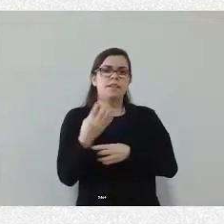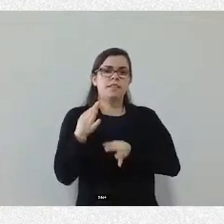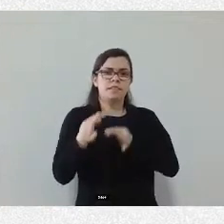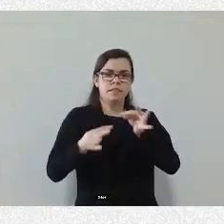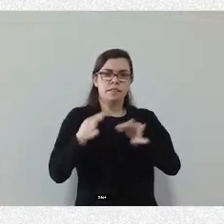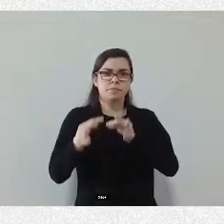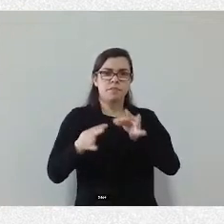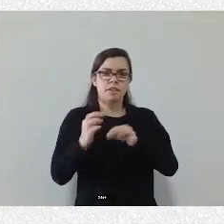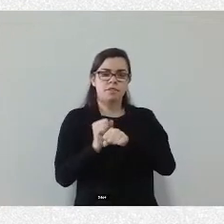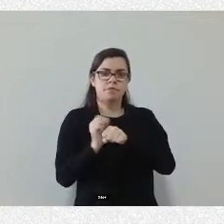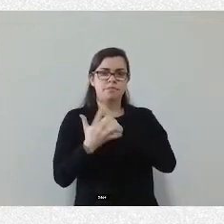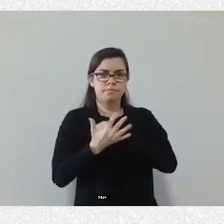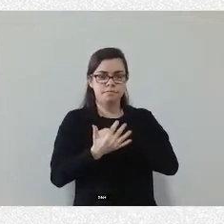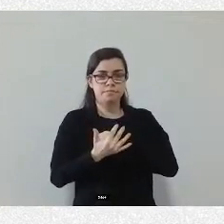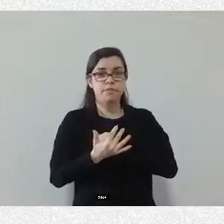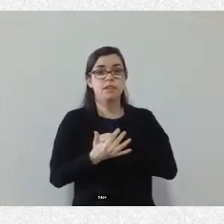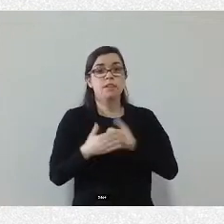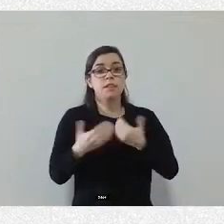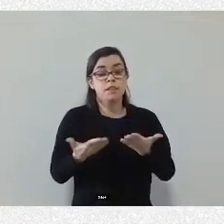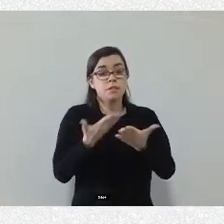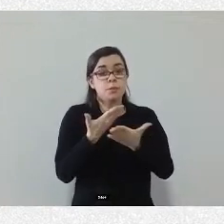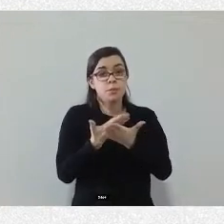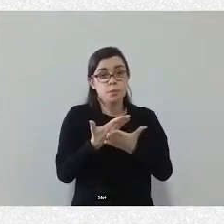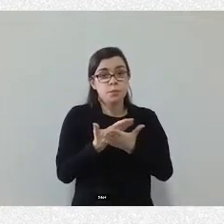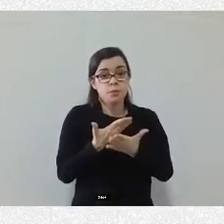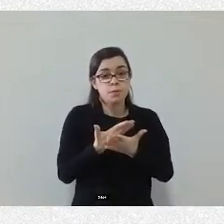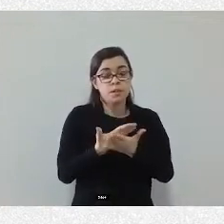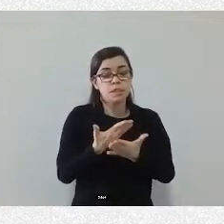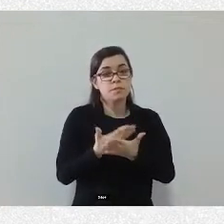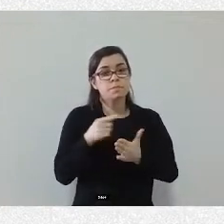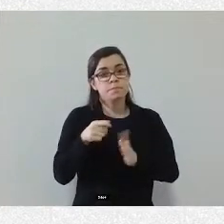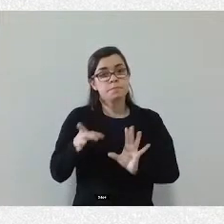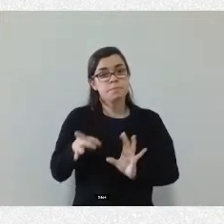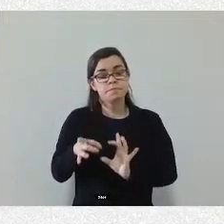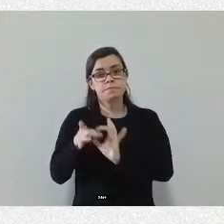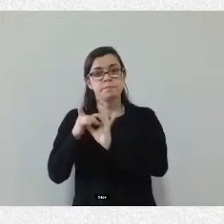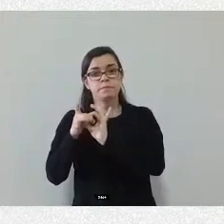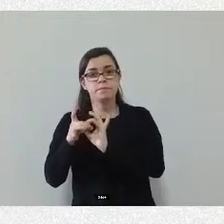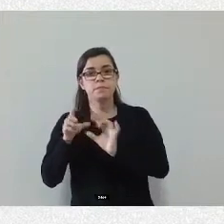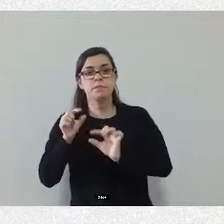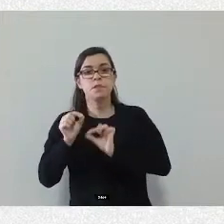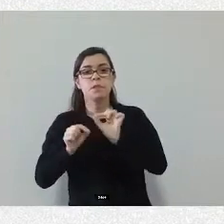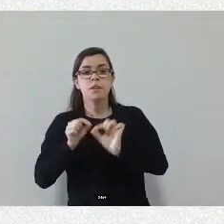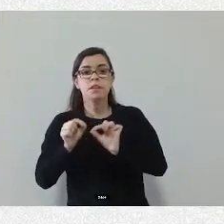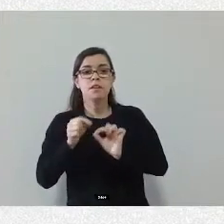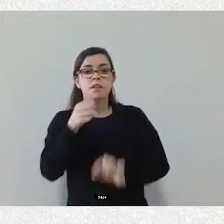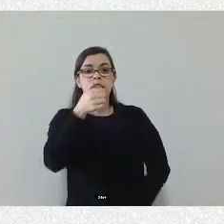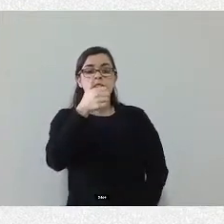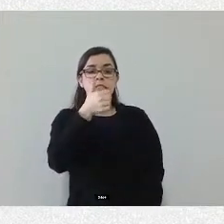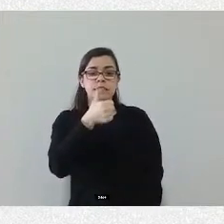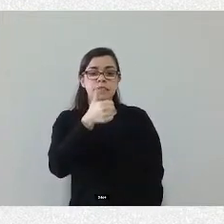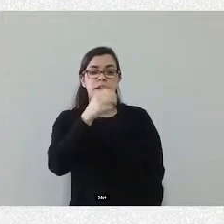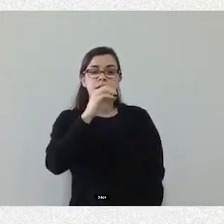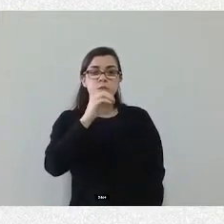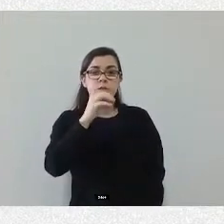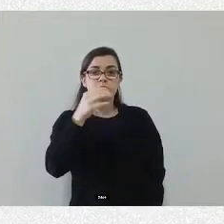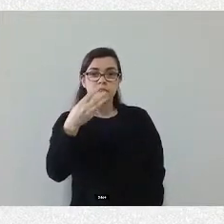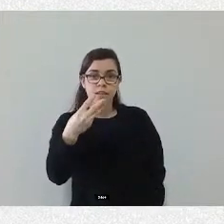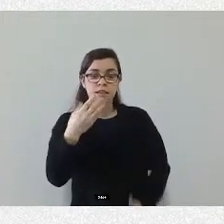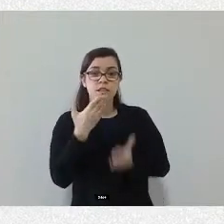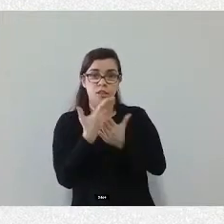Essa iniciativa desse estudo, ela se agrega a outros 103 estudos que atualmente estão em